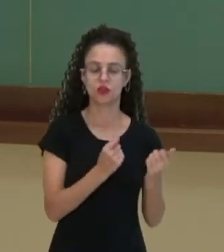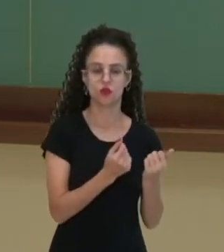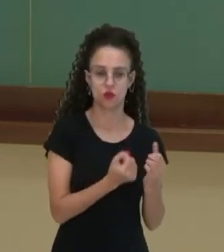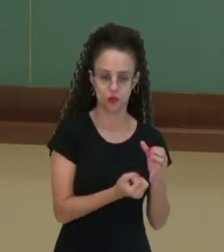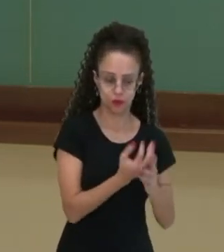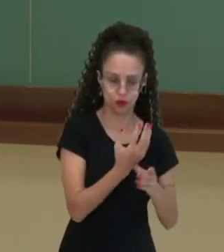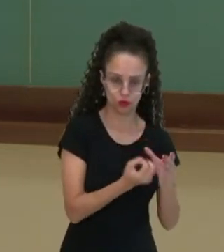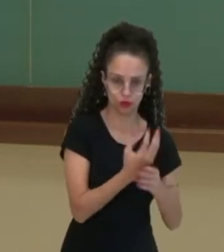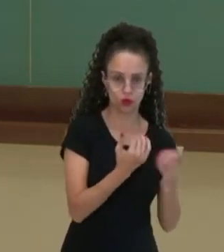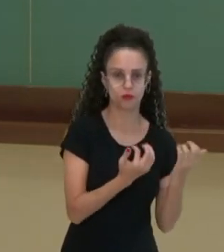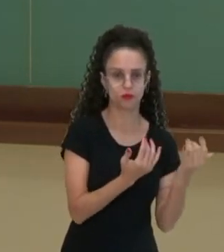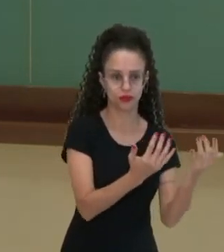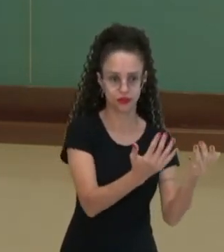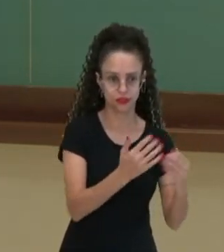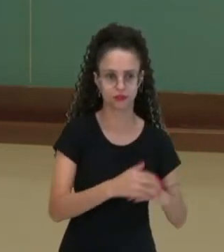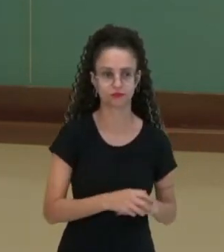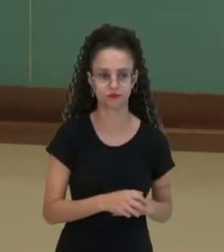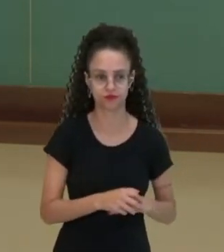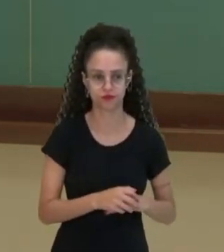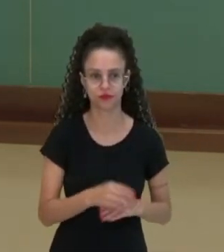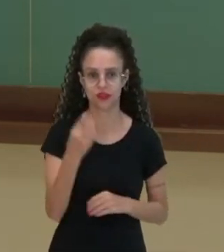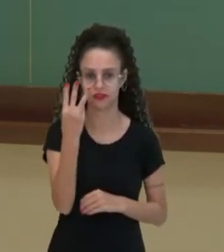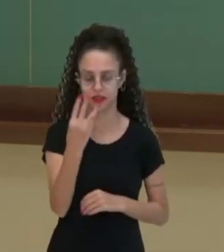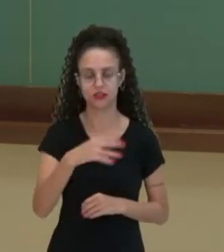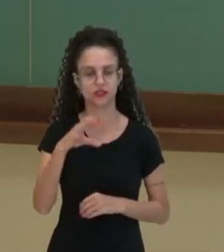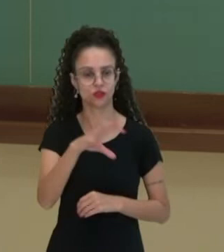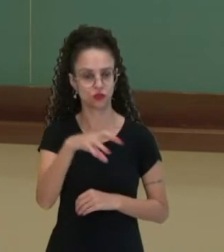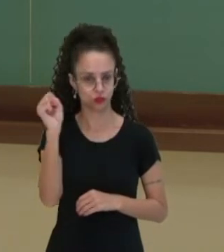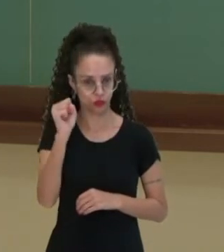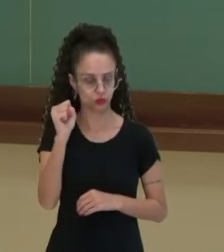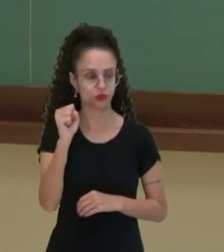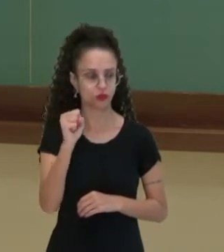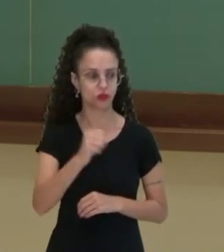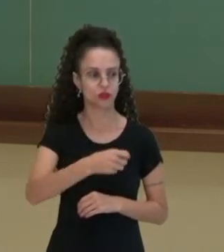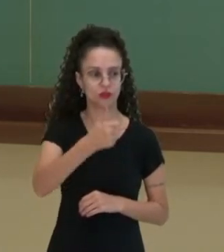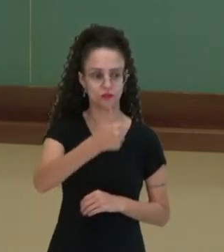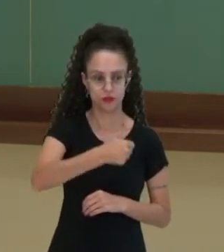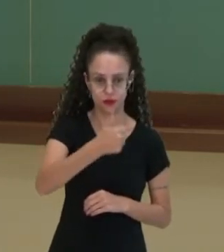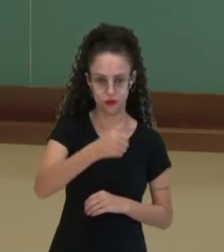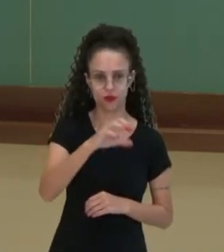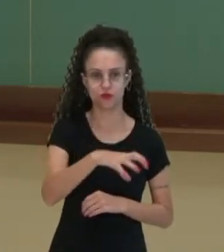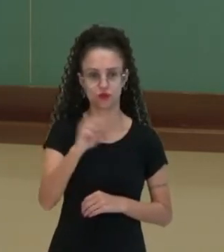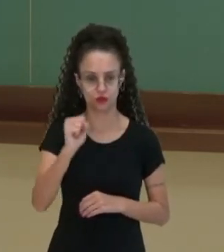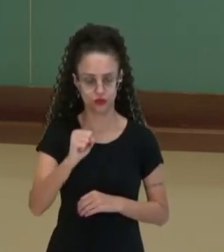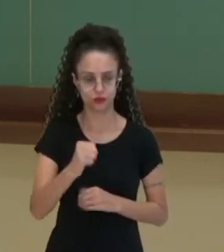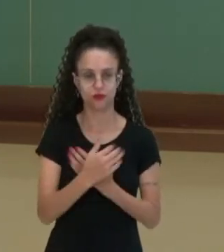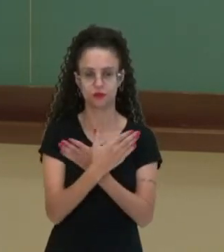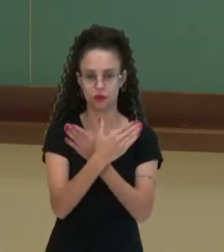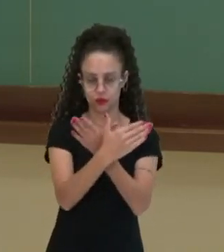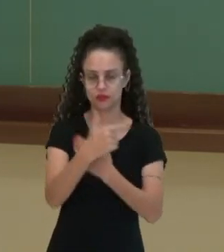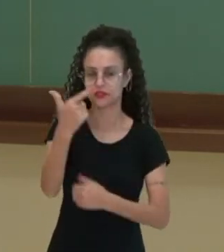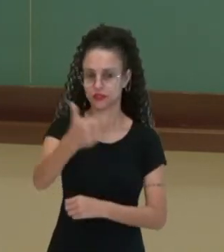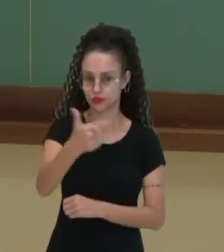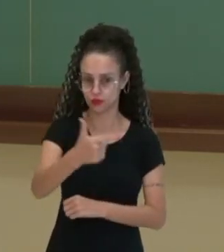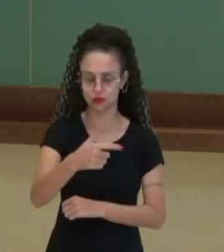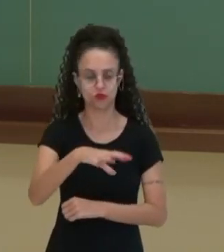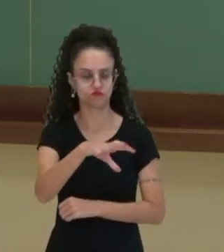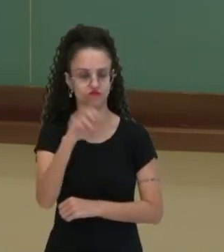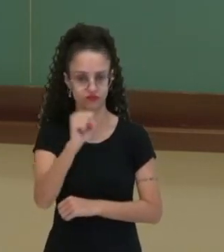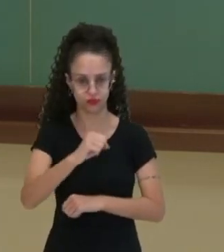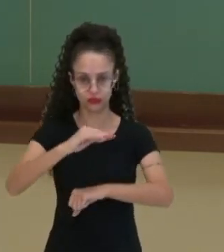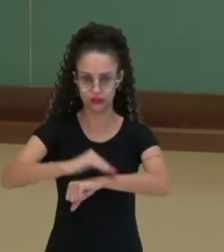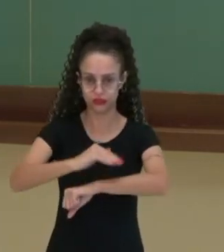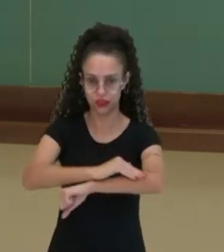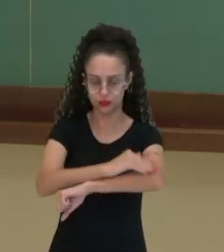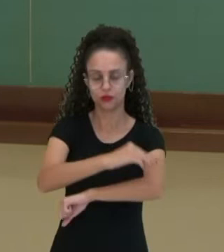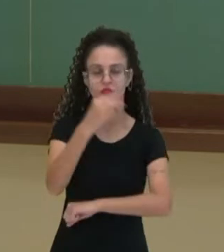produtor, que é uma planta, temos três consumidores. Primeiro consumidor, borboleta, segundo consumidor, o sapo,